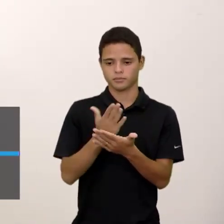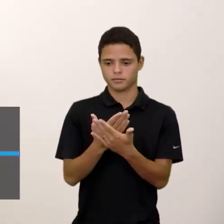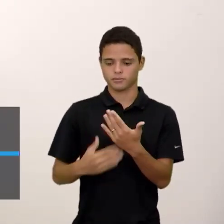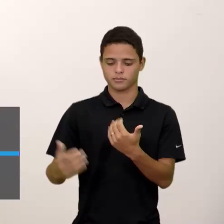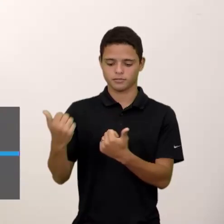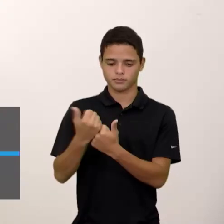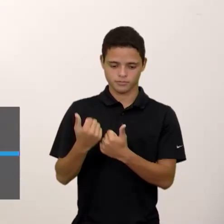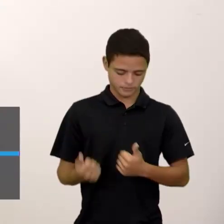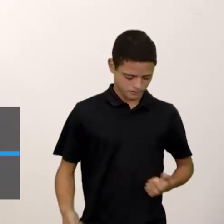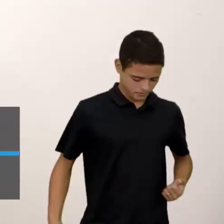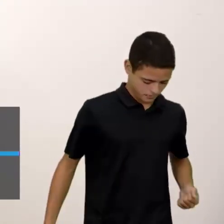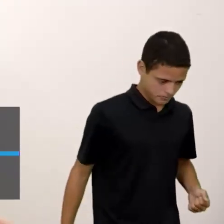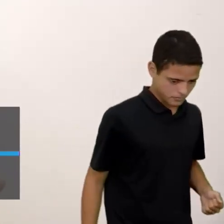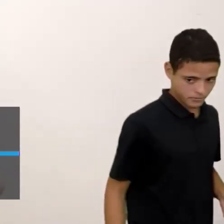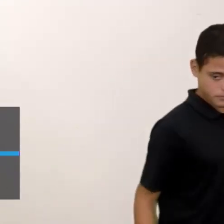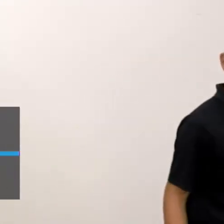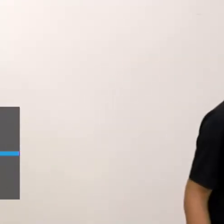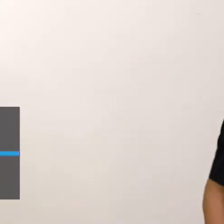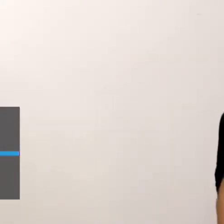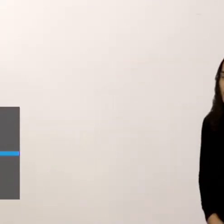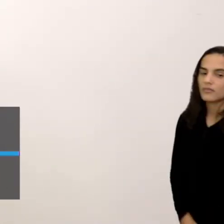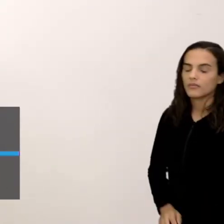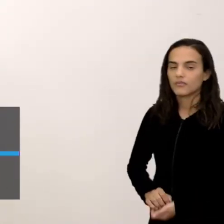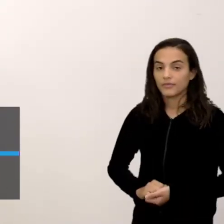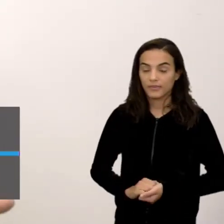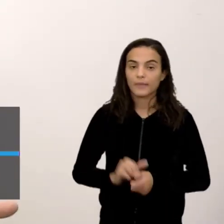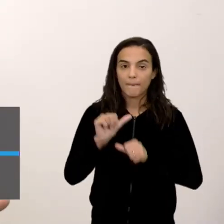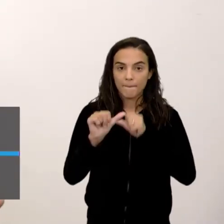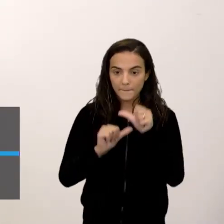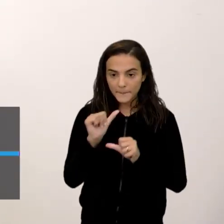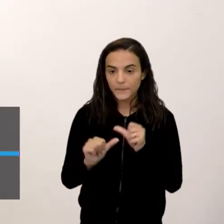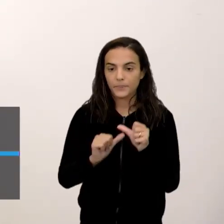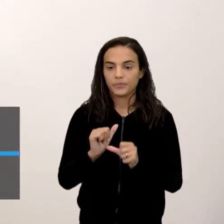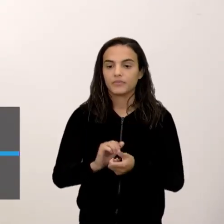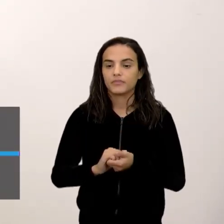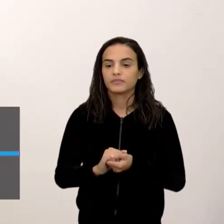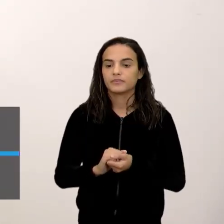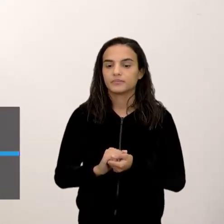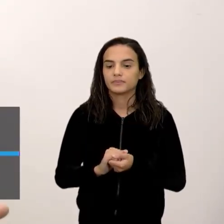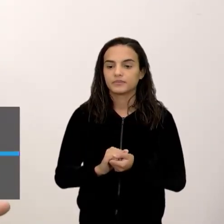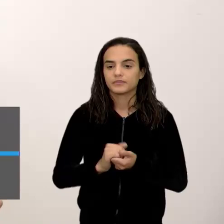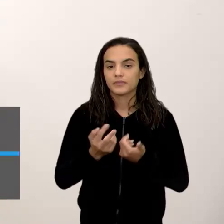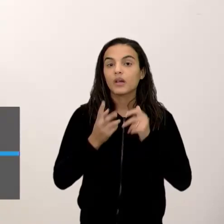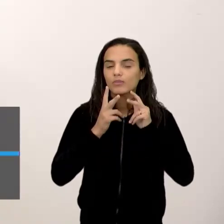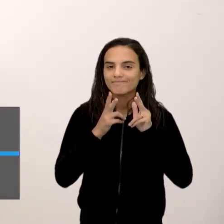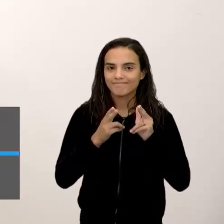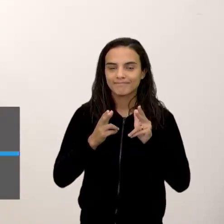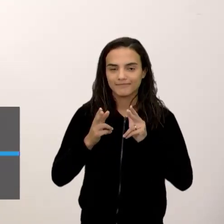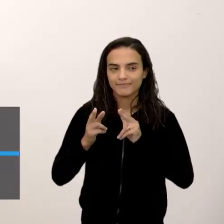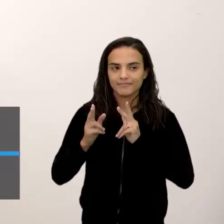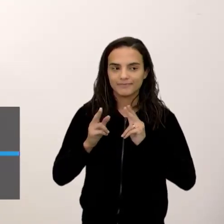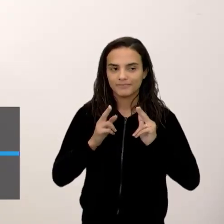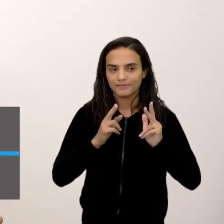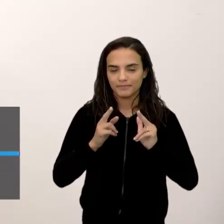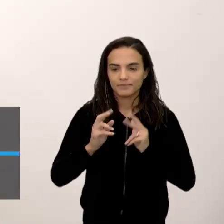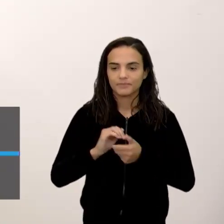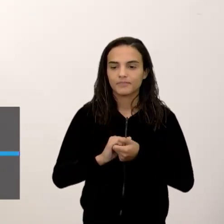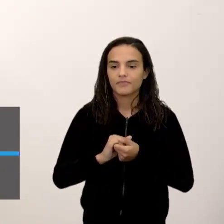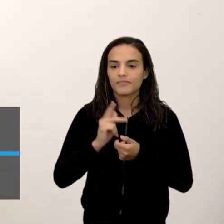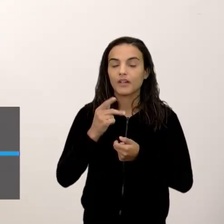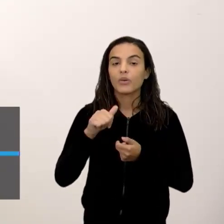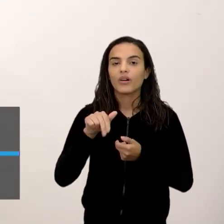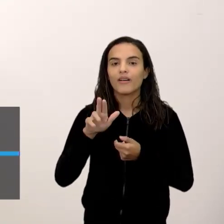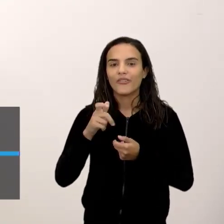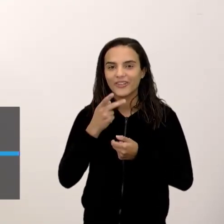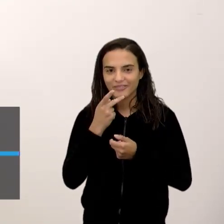utilizada hoje ou modificada para tratar as pessoas em pés de igualdade. Eu queria saber do Cauê o